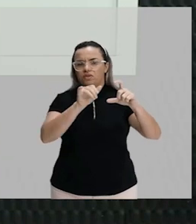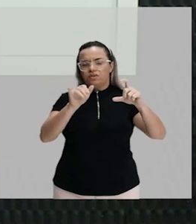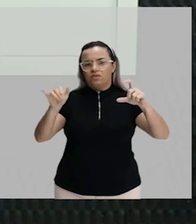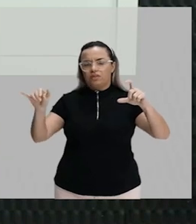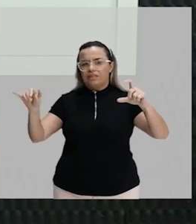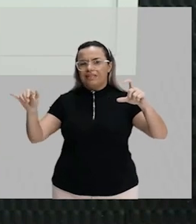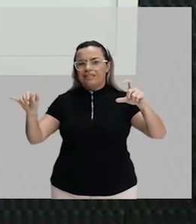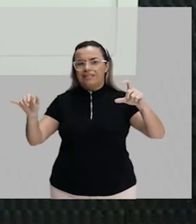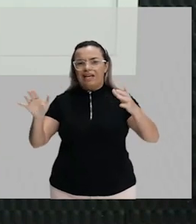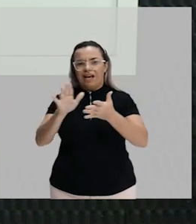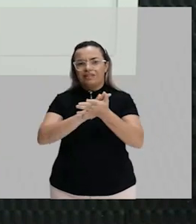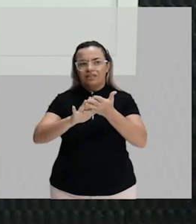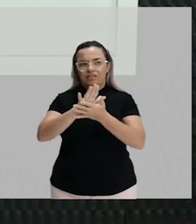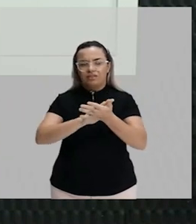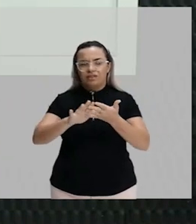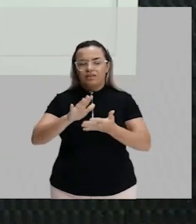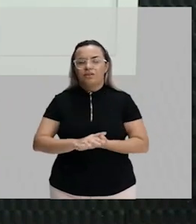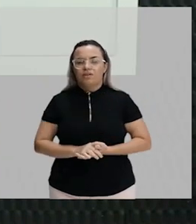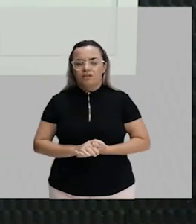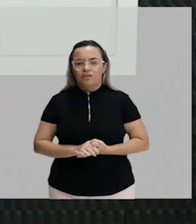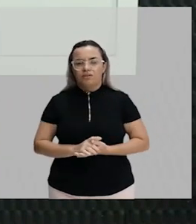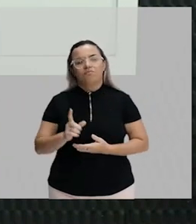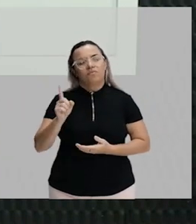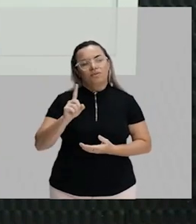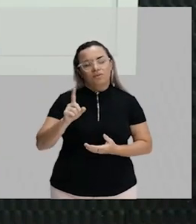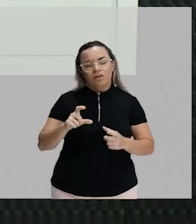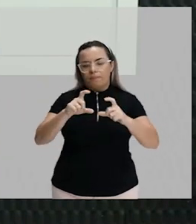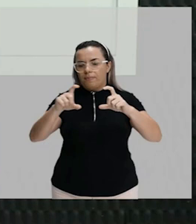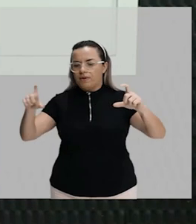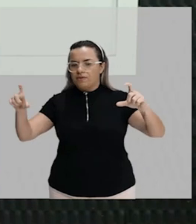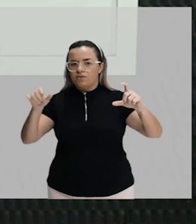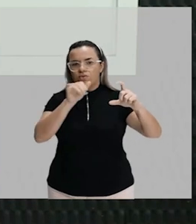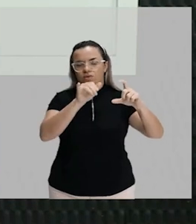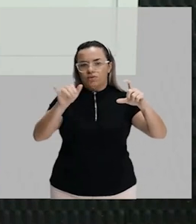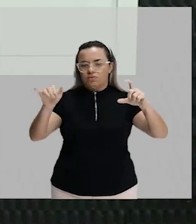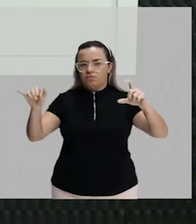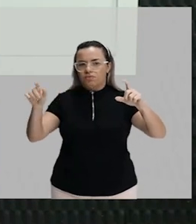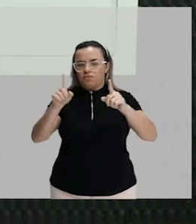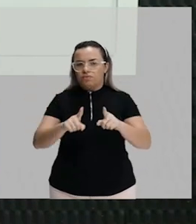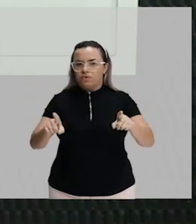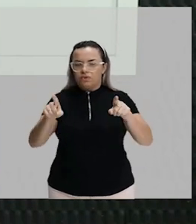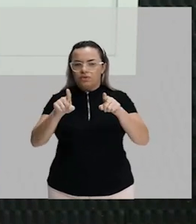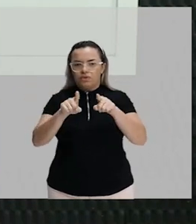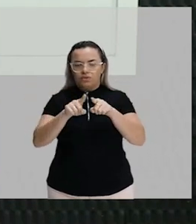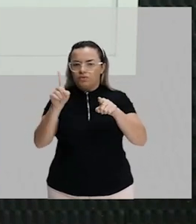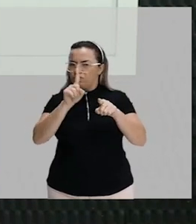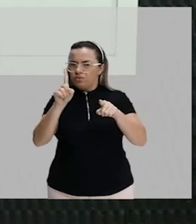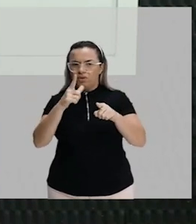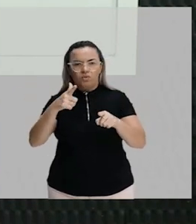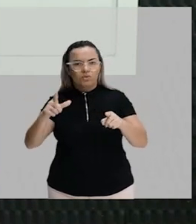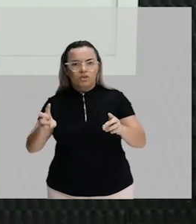não esteja passando corrente elétrica Então se por ela não está passando corrente elétrica ela também não não vai ganhar efeito